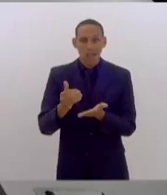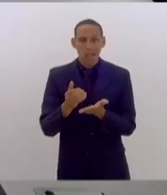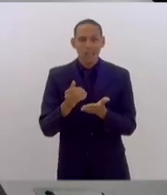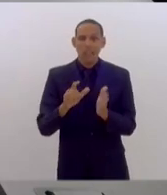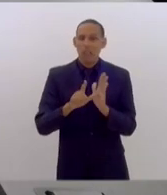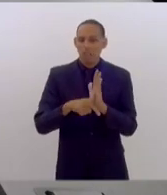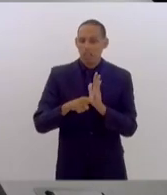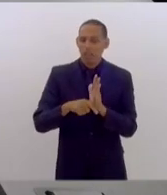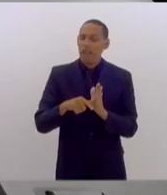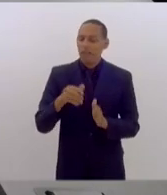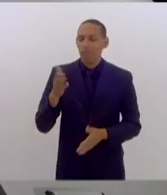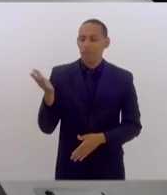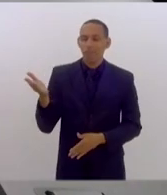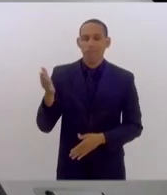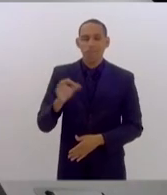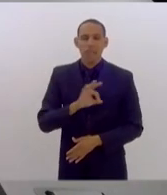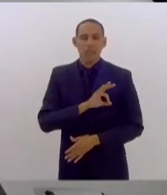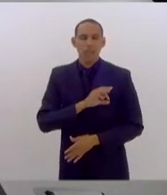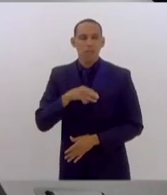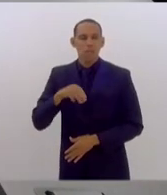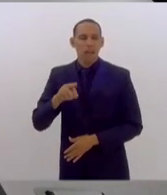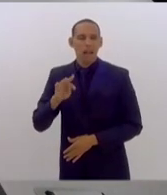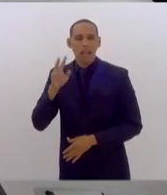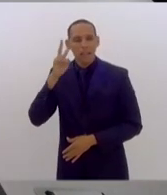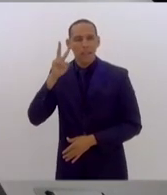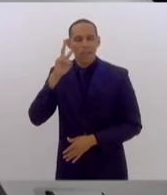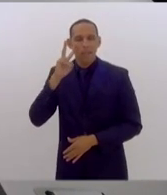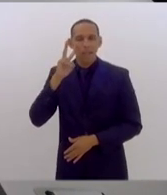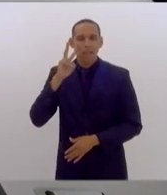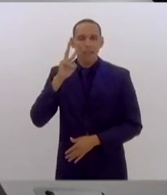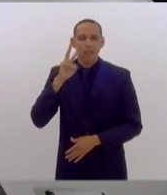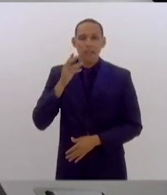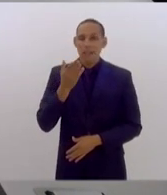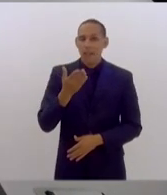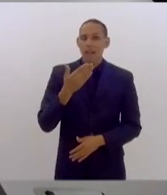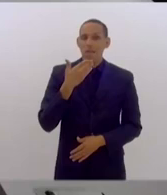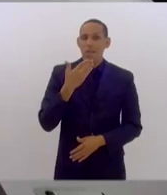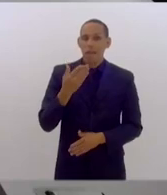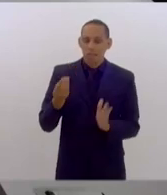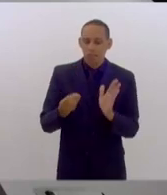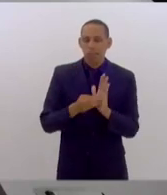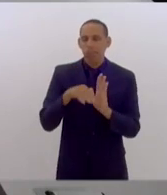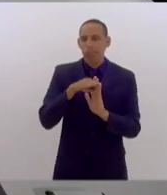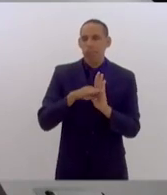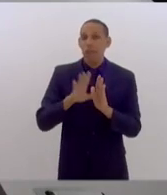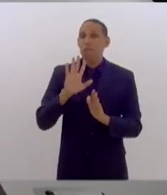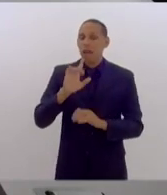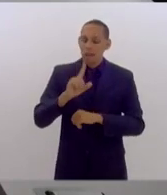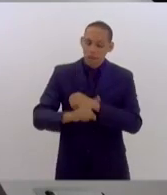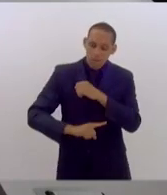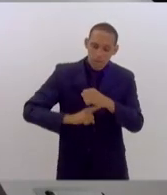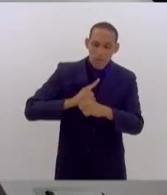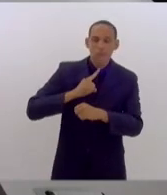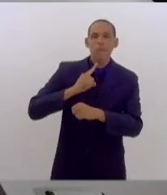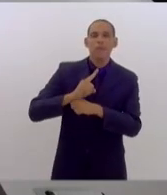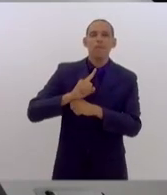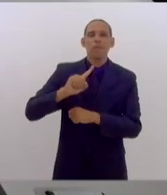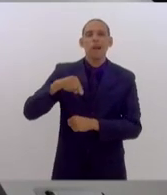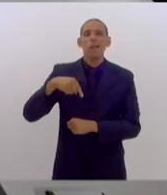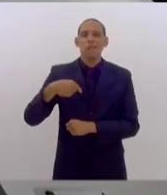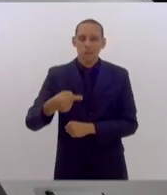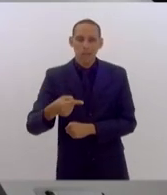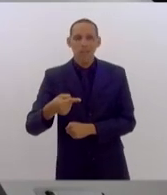eu comprei lembrou aqui a deputada Martha Rocha um ano após que vossa excelência